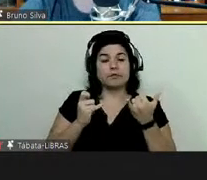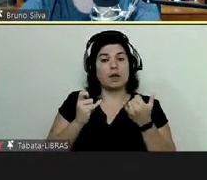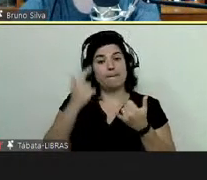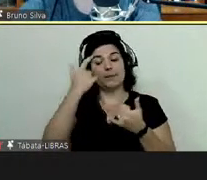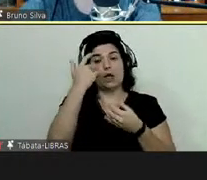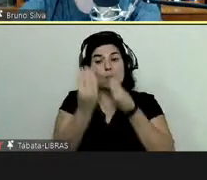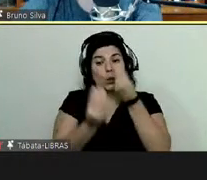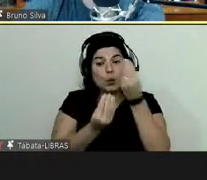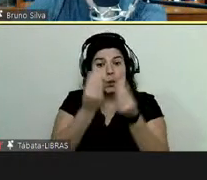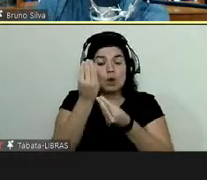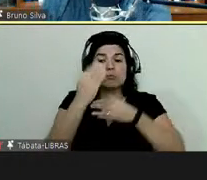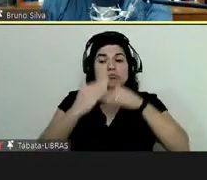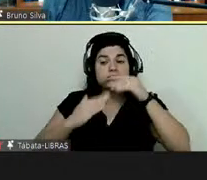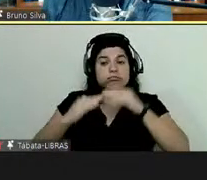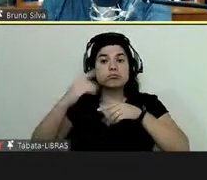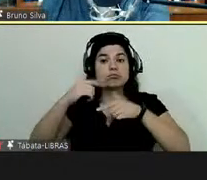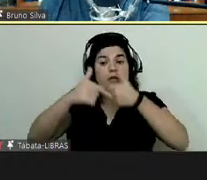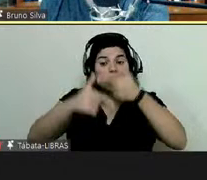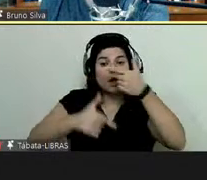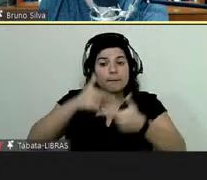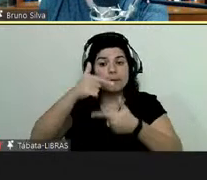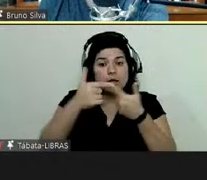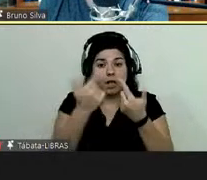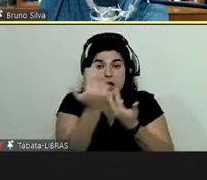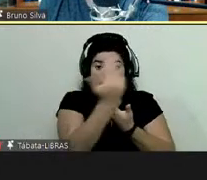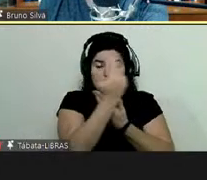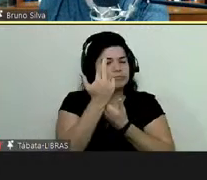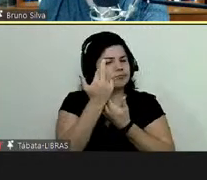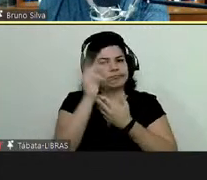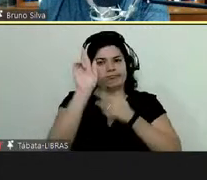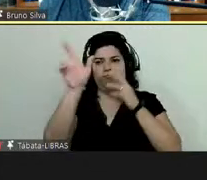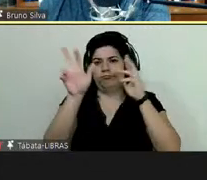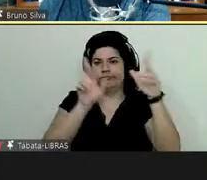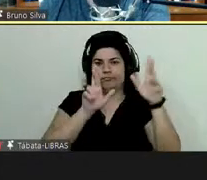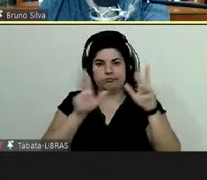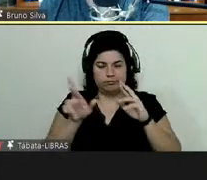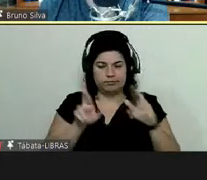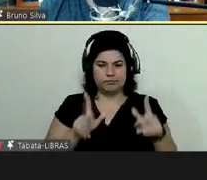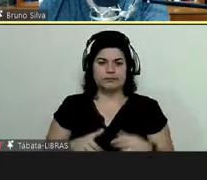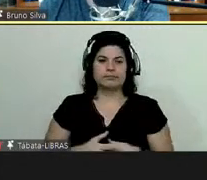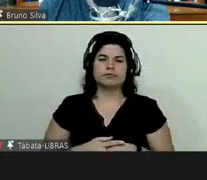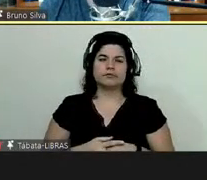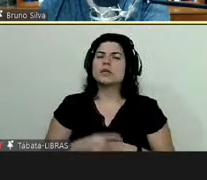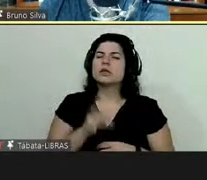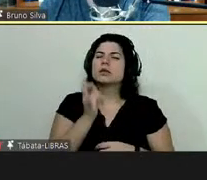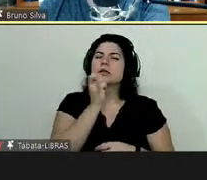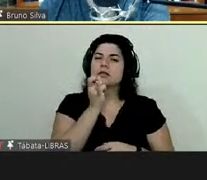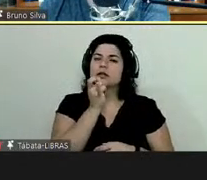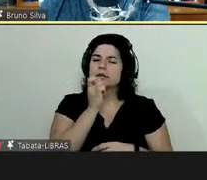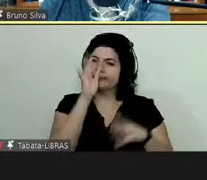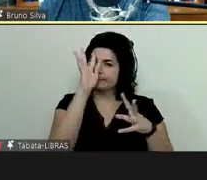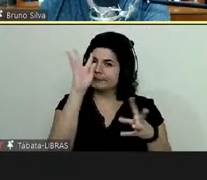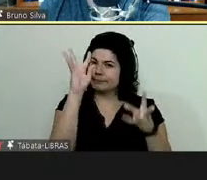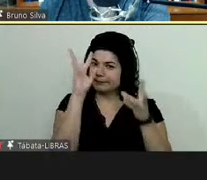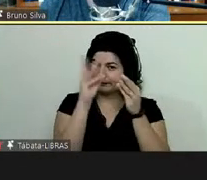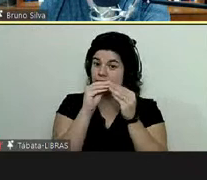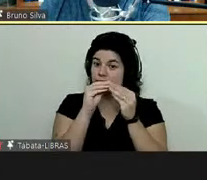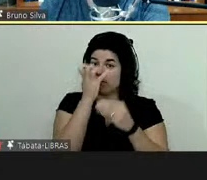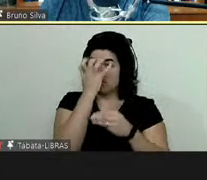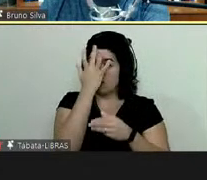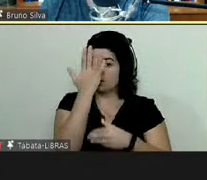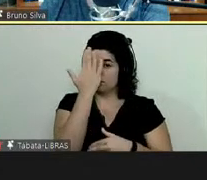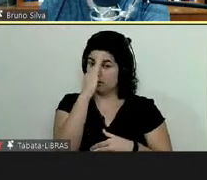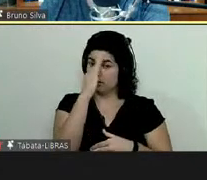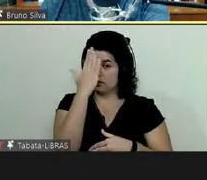como funcionam essas federações não é igual uma em relação as outras vamos comprar estar aqui só para poder sempre ficar para ficar